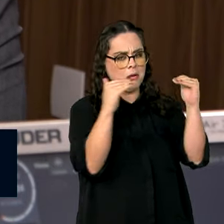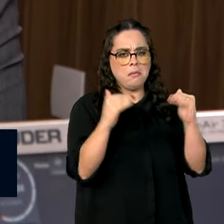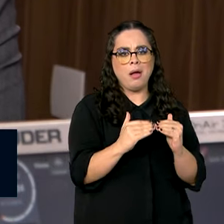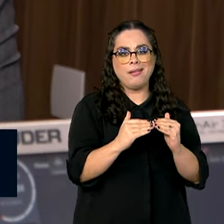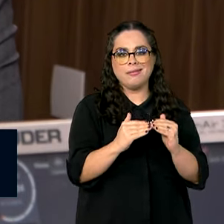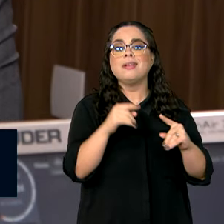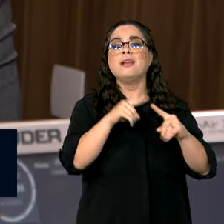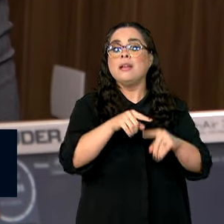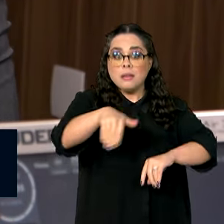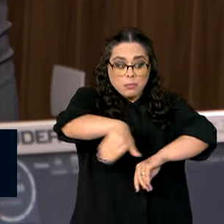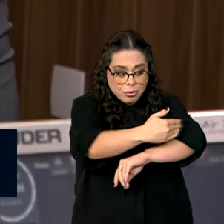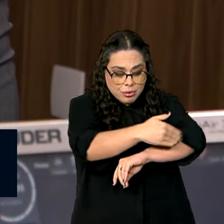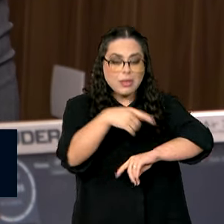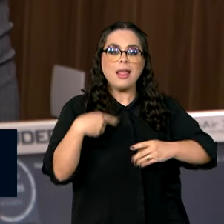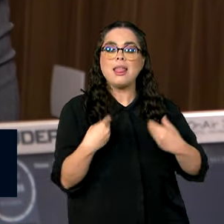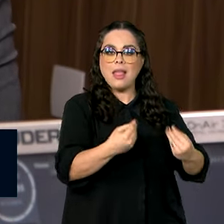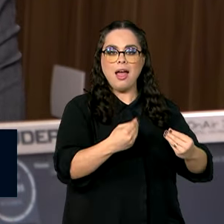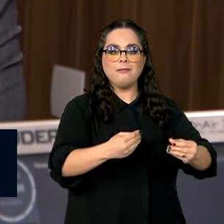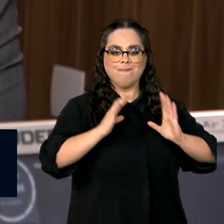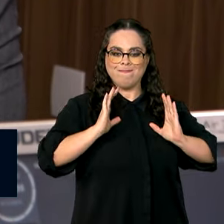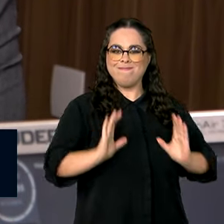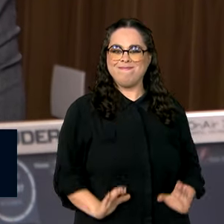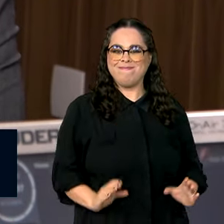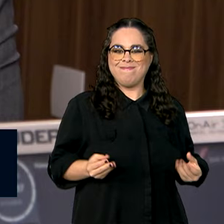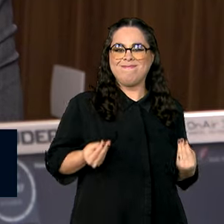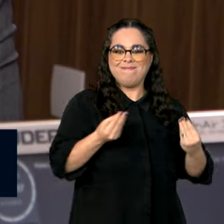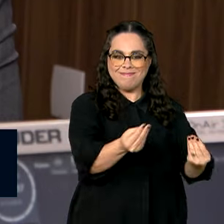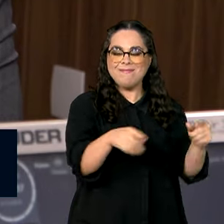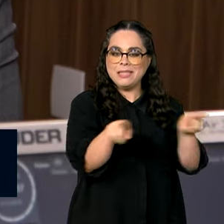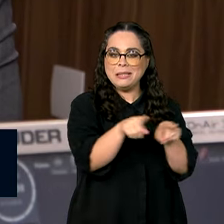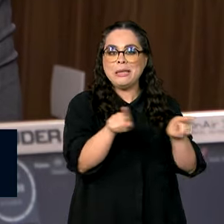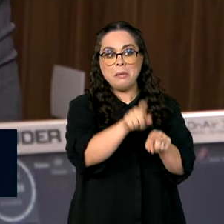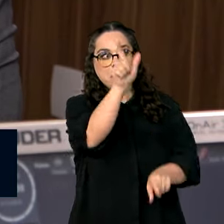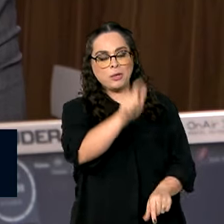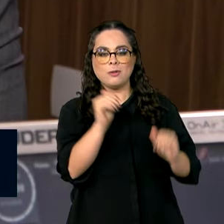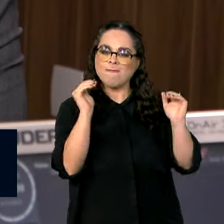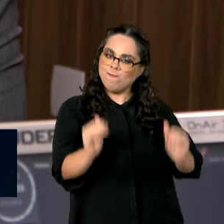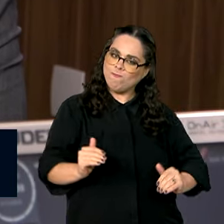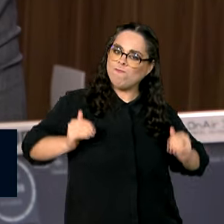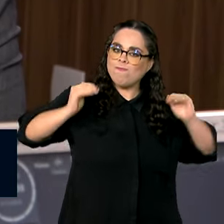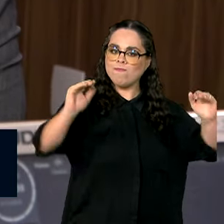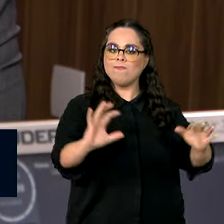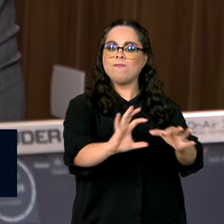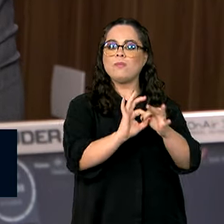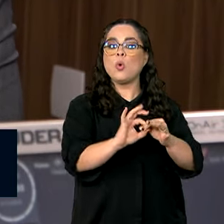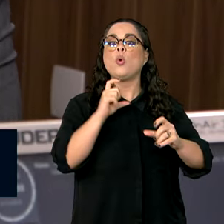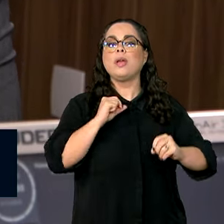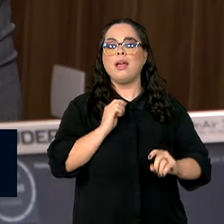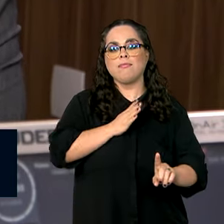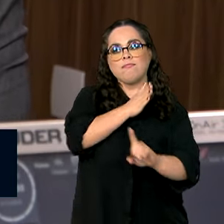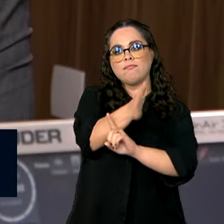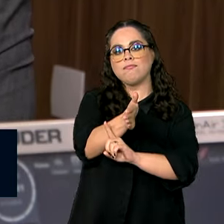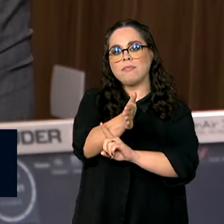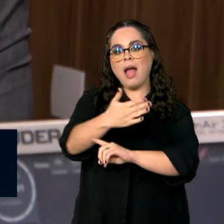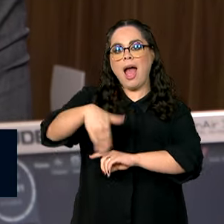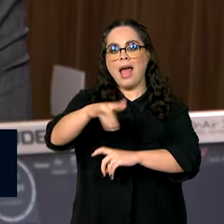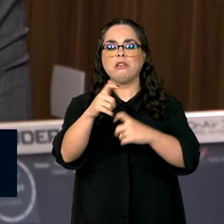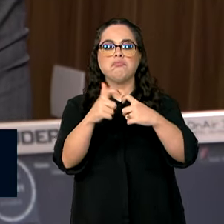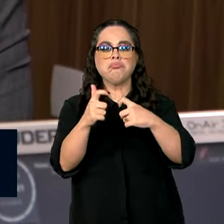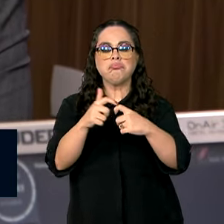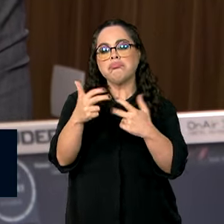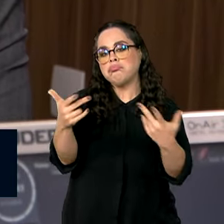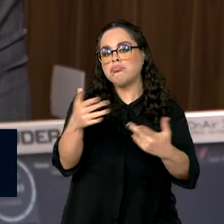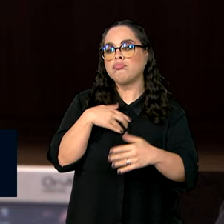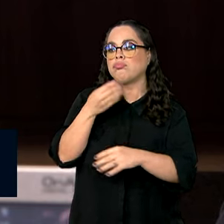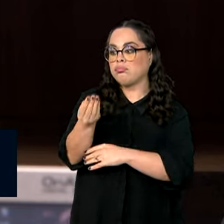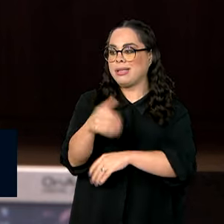as pessoas a gente garante a dignidade postal a dignidade que as pessoas têm inclusive Maria de se dirigir a uma clínica e dar o seu CEP se